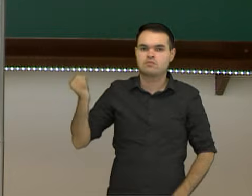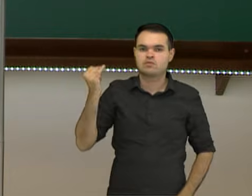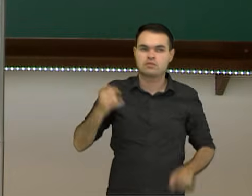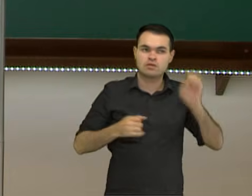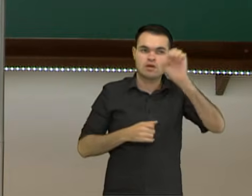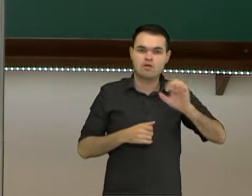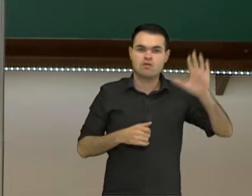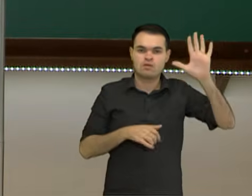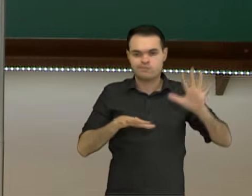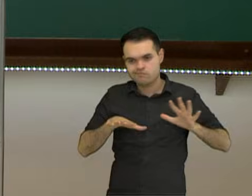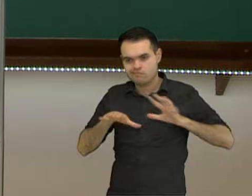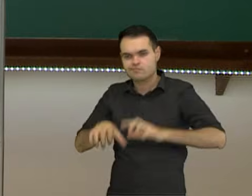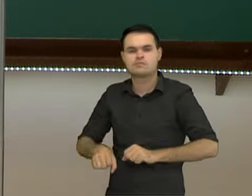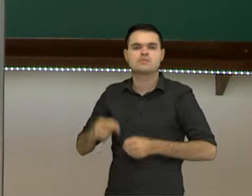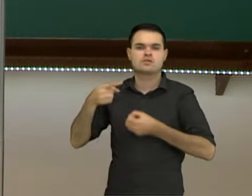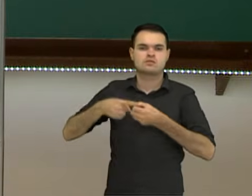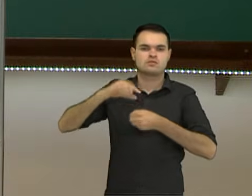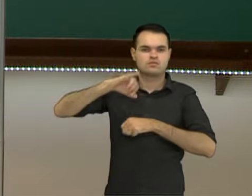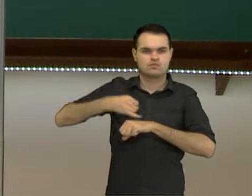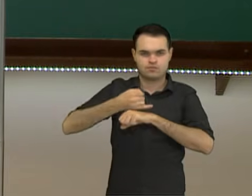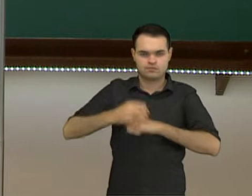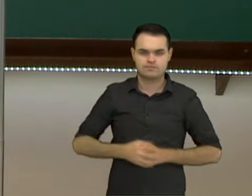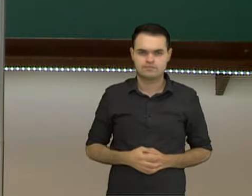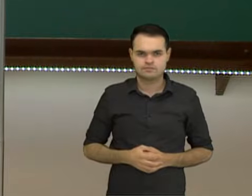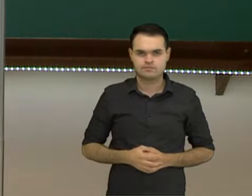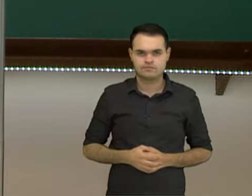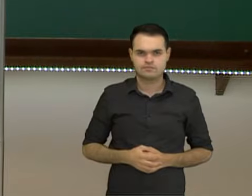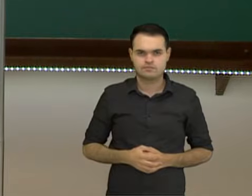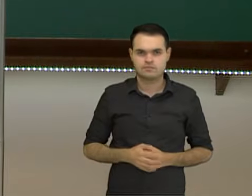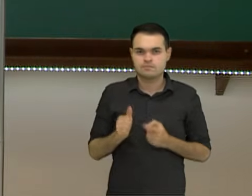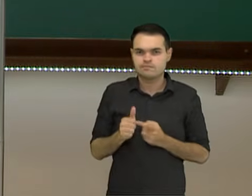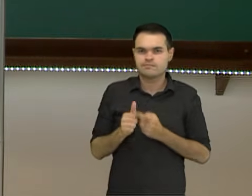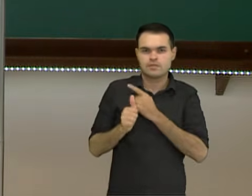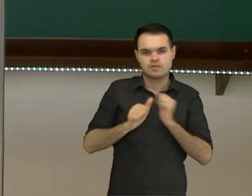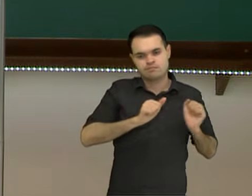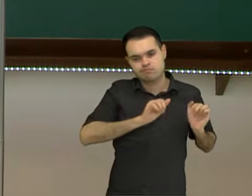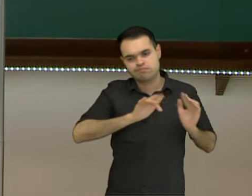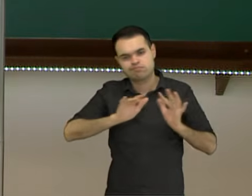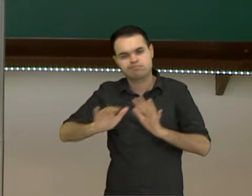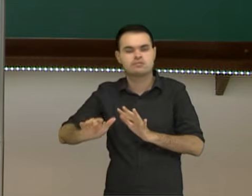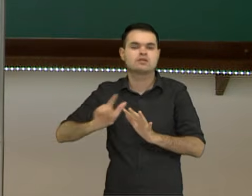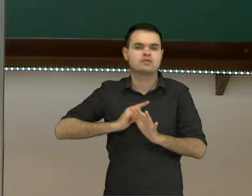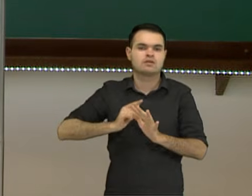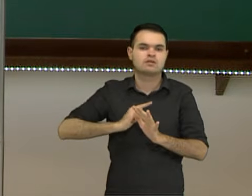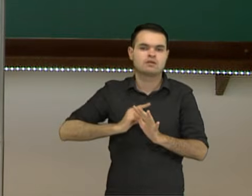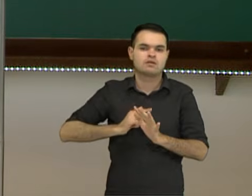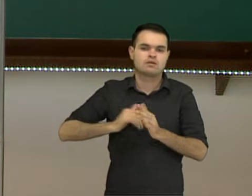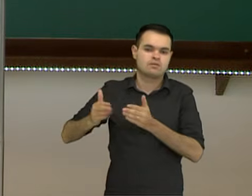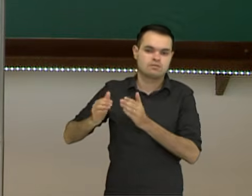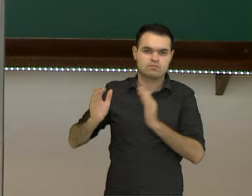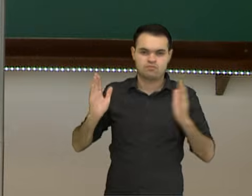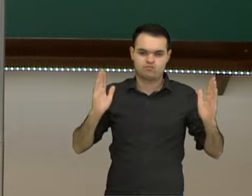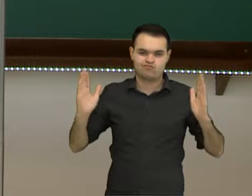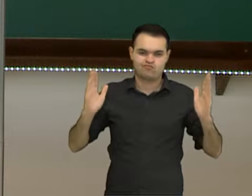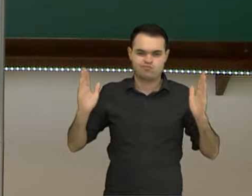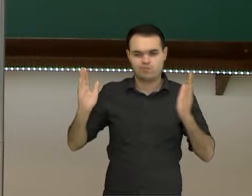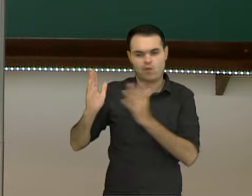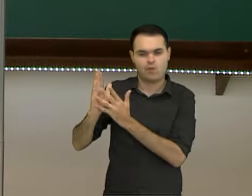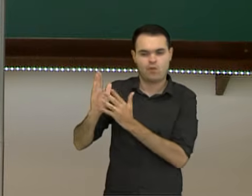Europa em retomar a cidade de Jerusalém. Então a primeira cruzada, nós vamos ter aí ao longo dos